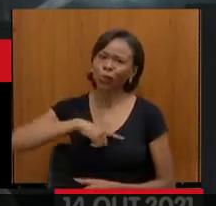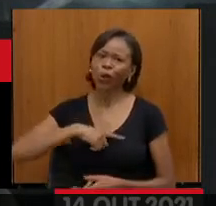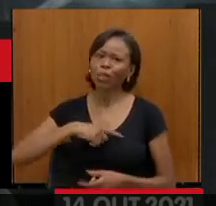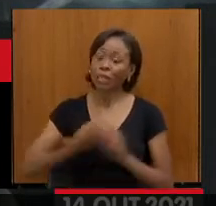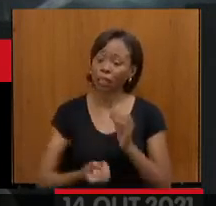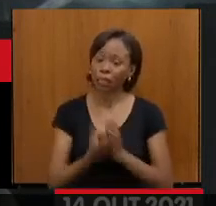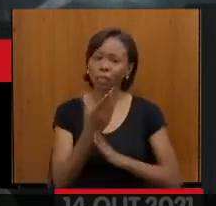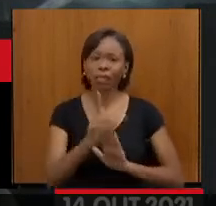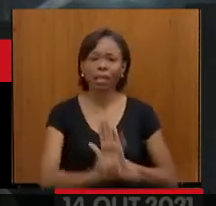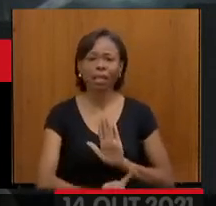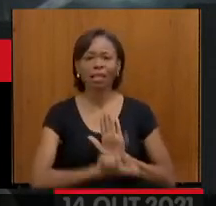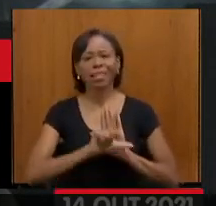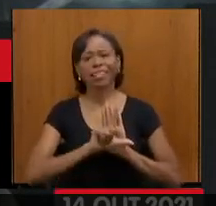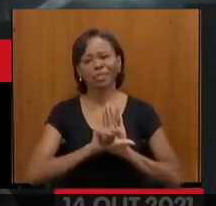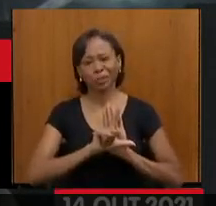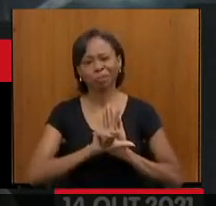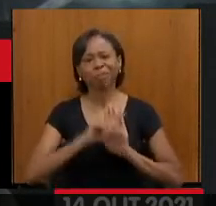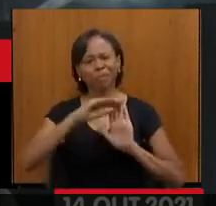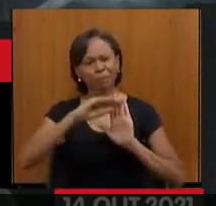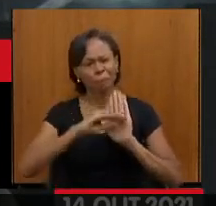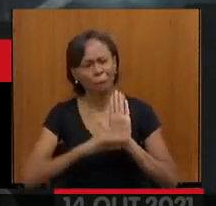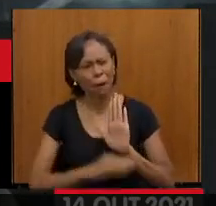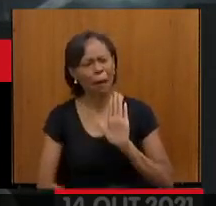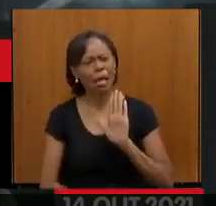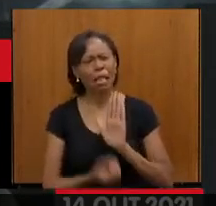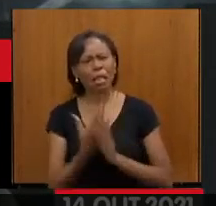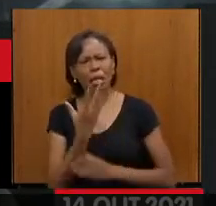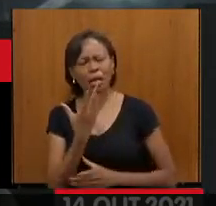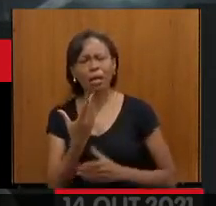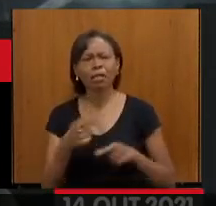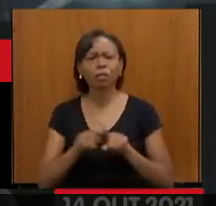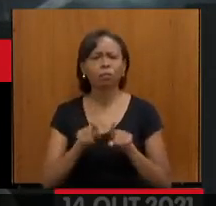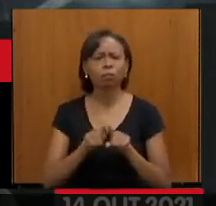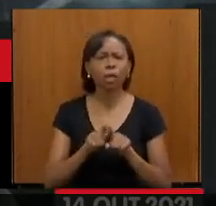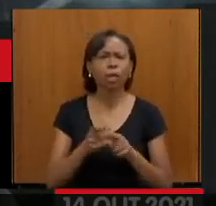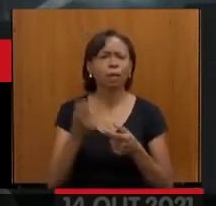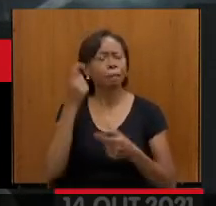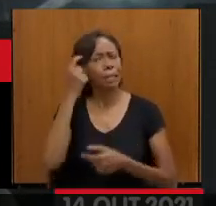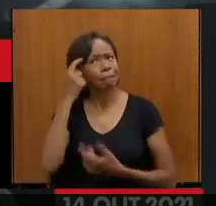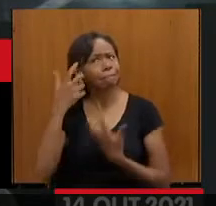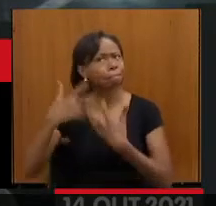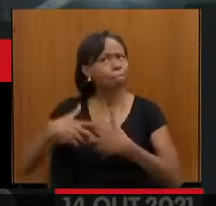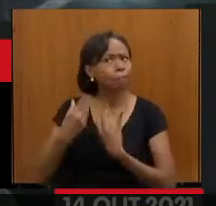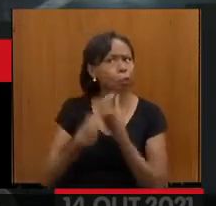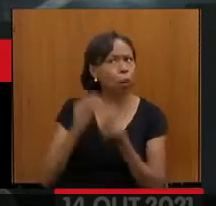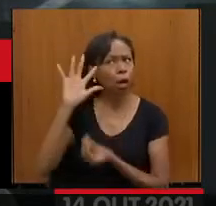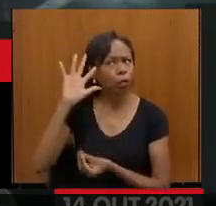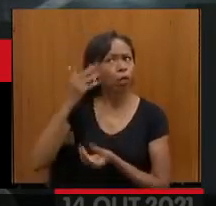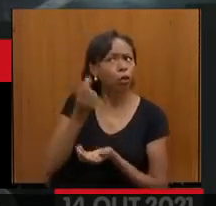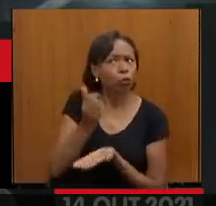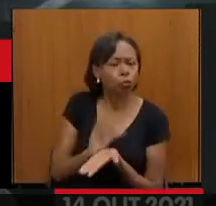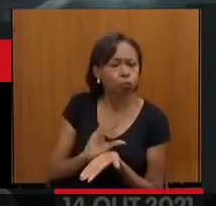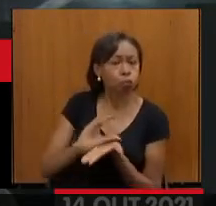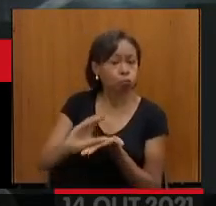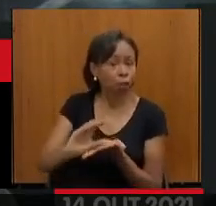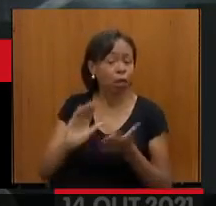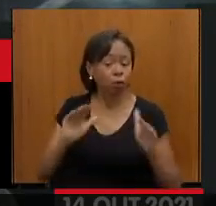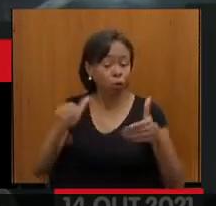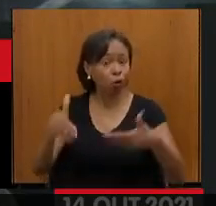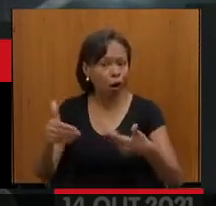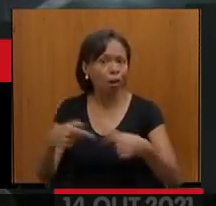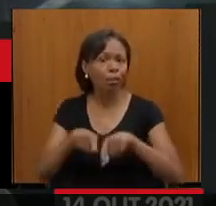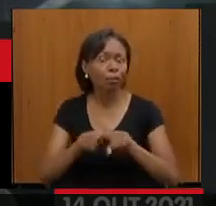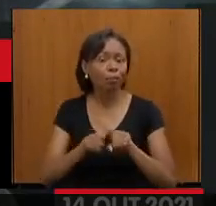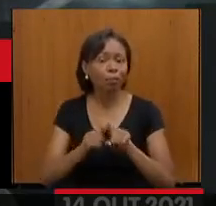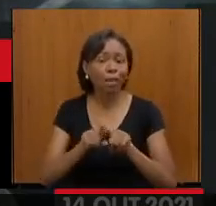leis, para que a gente possa aplicar pensar em aplicação de recursos, audiências